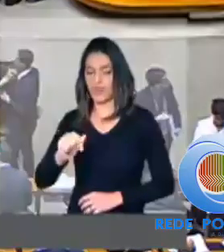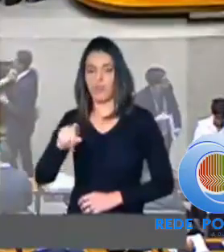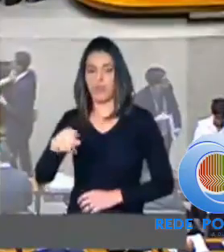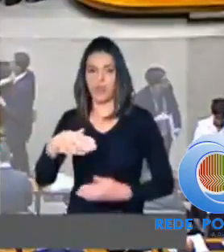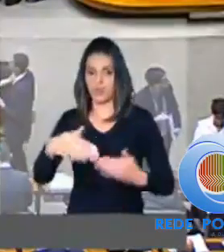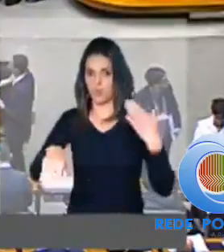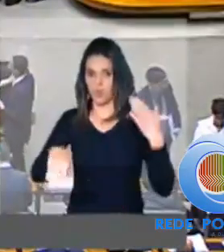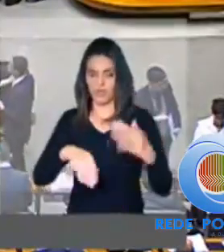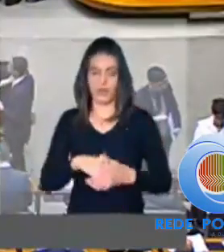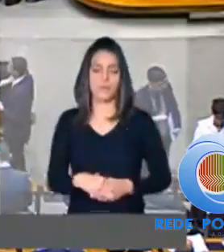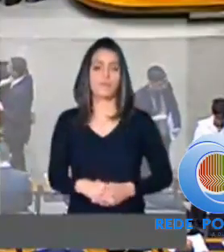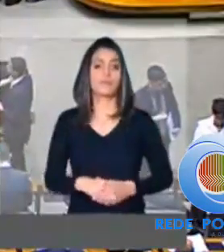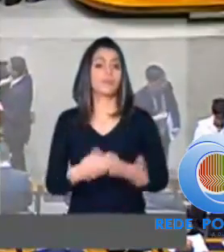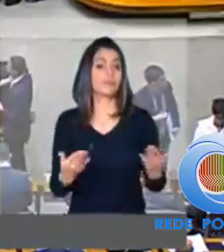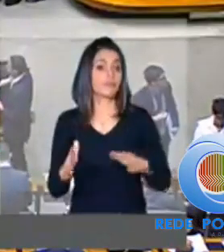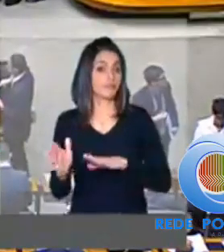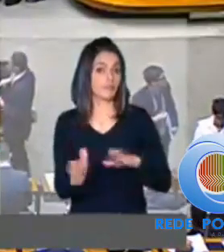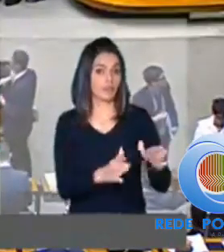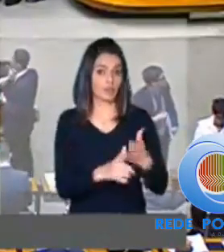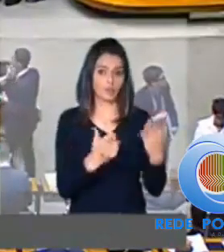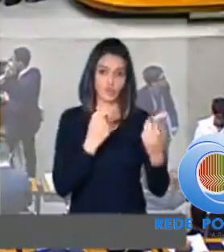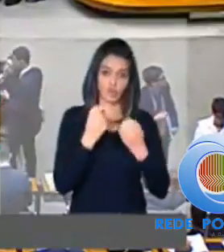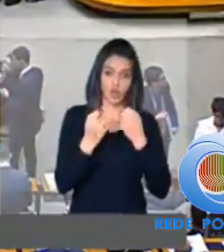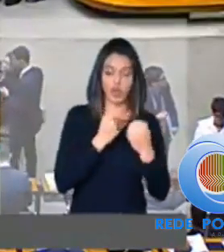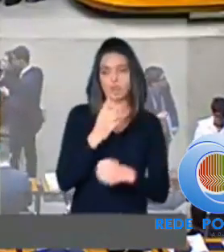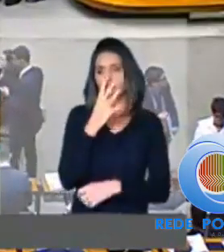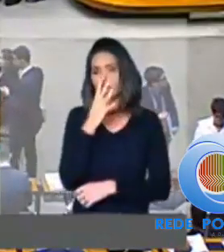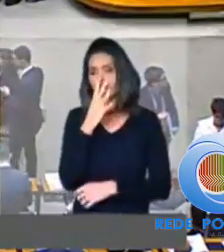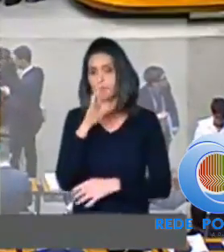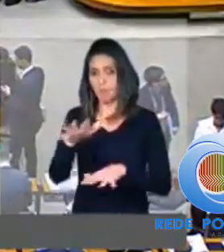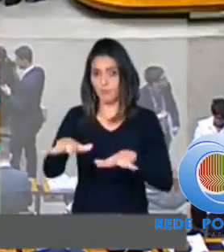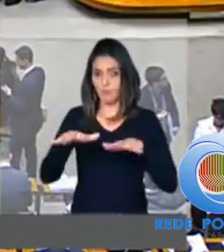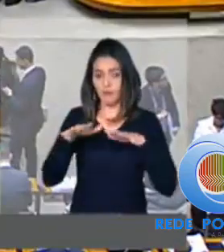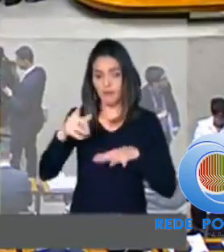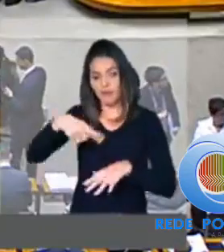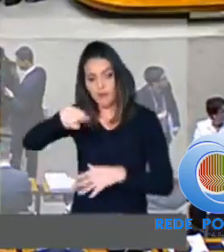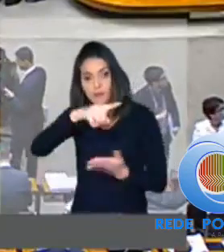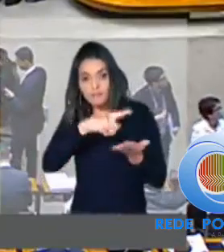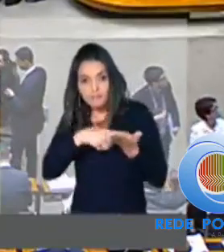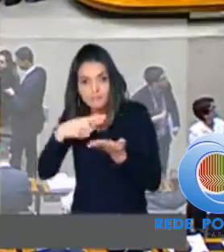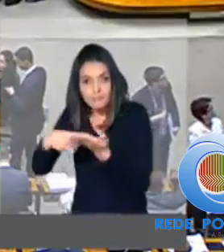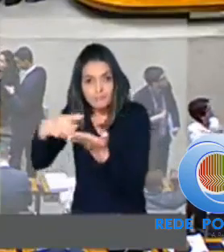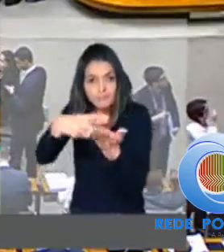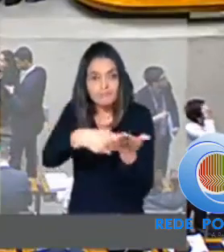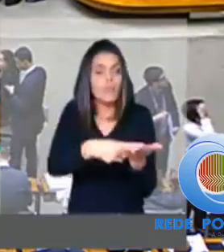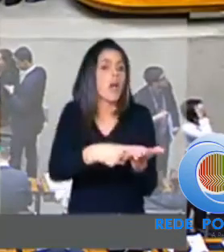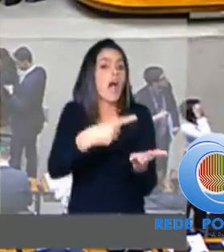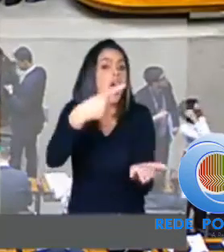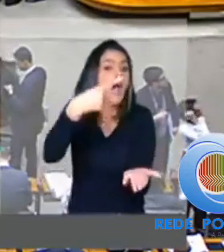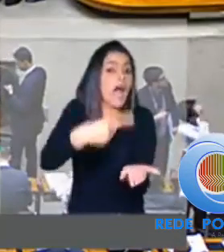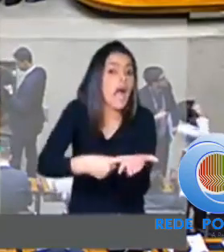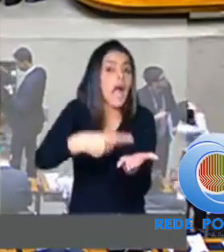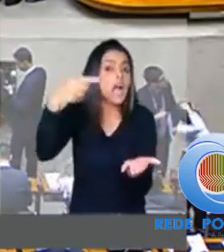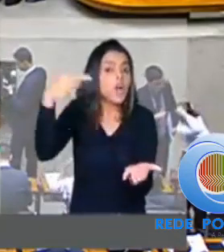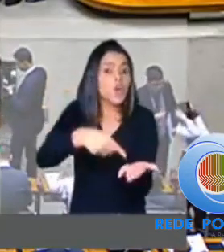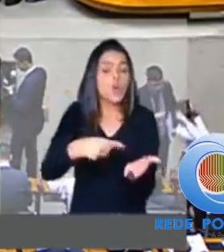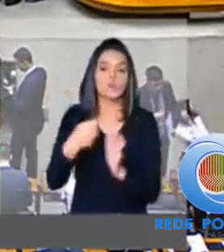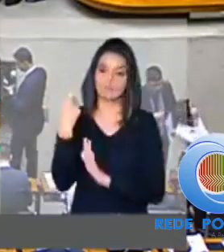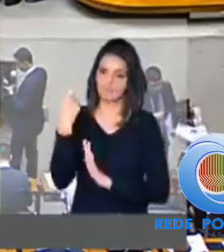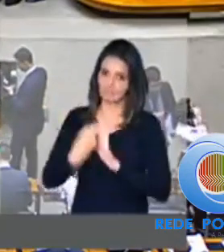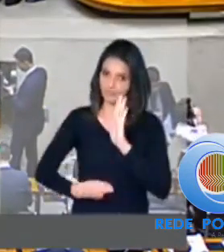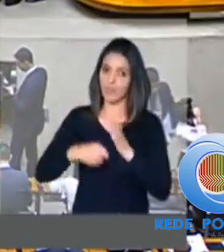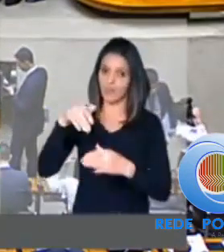Então, a gente acompanha ainda aqui no plenário busca de entendimento. Os deputados de vários partidos buscam finalizar um acordo para que esse texto